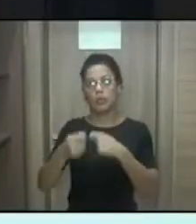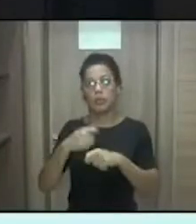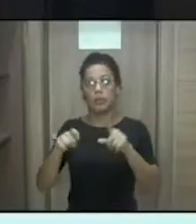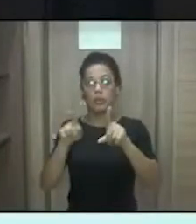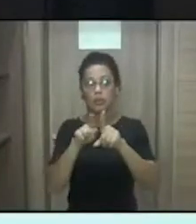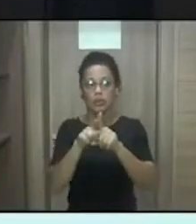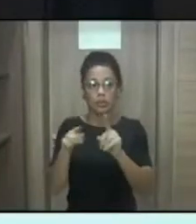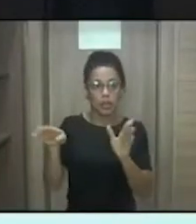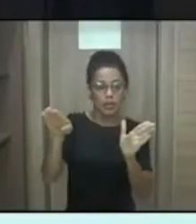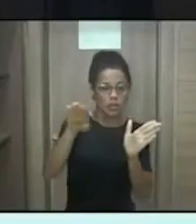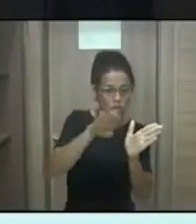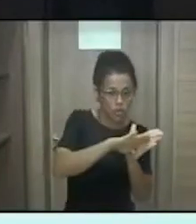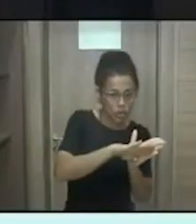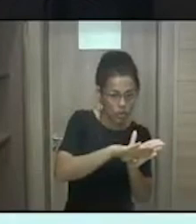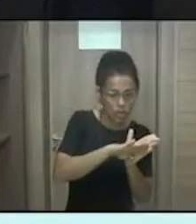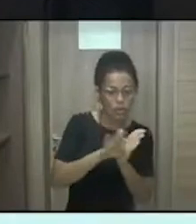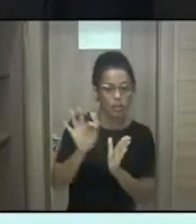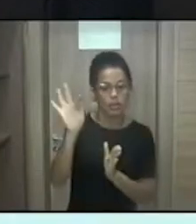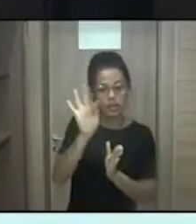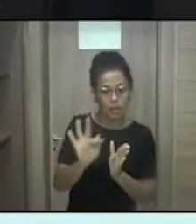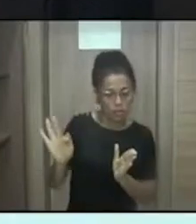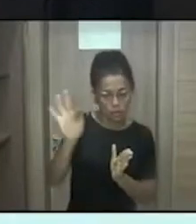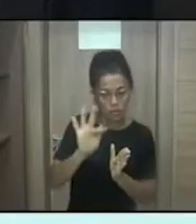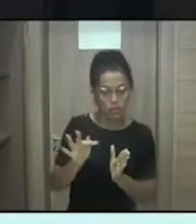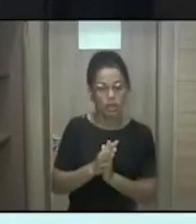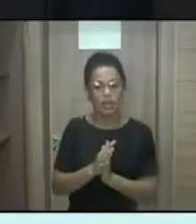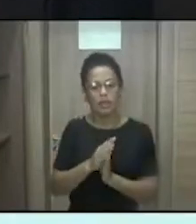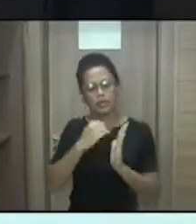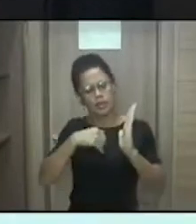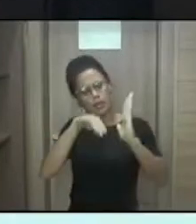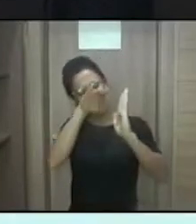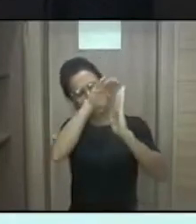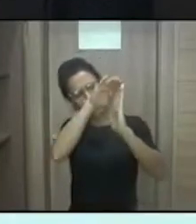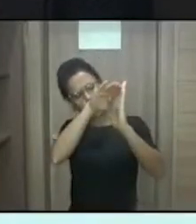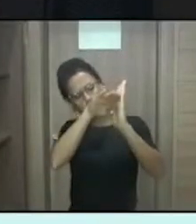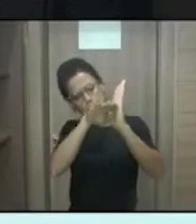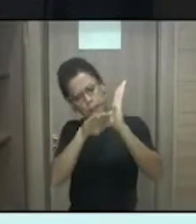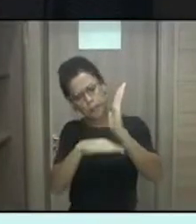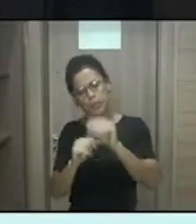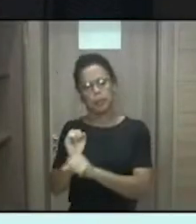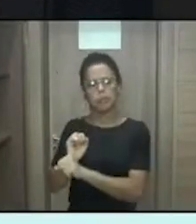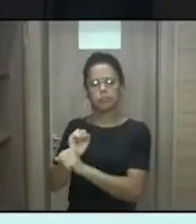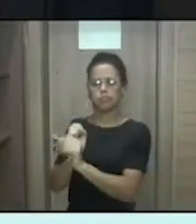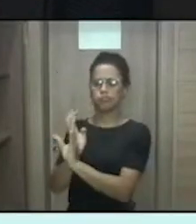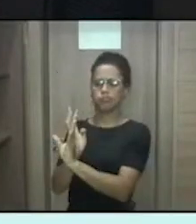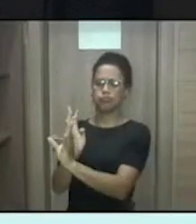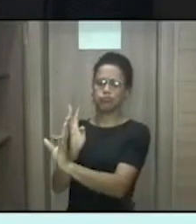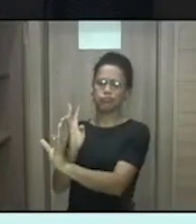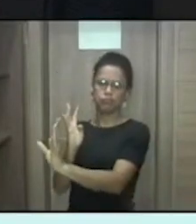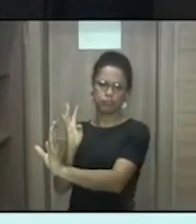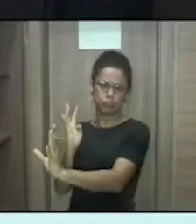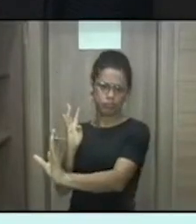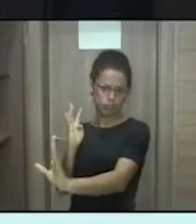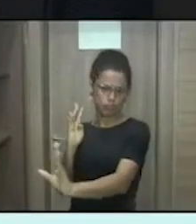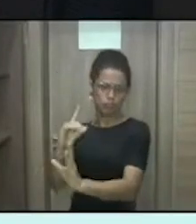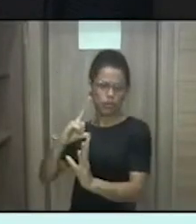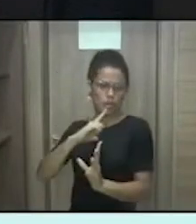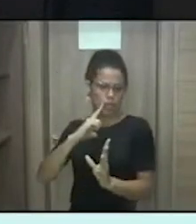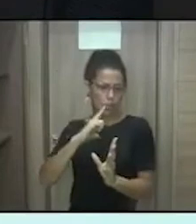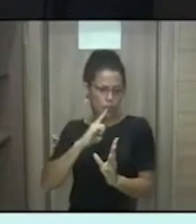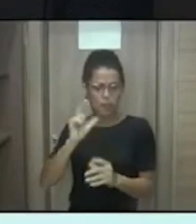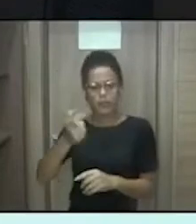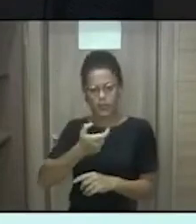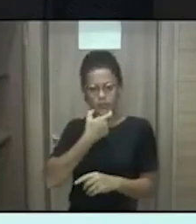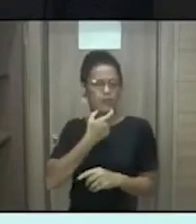na faculdade e aí tem aquela lista de espera de pessoas esperando para terem uma